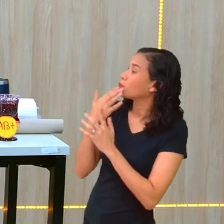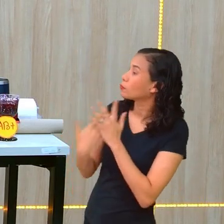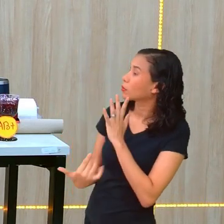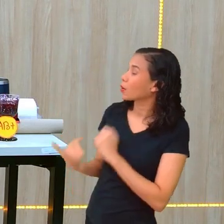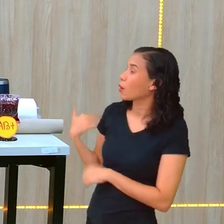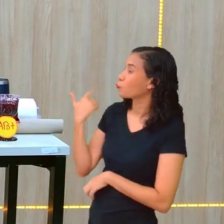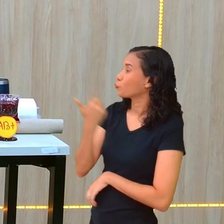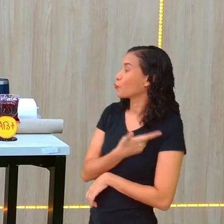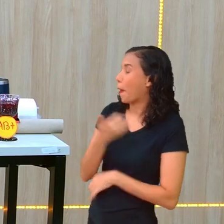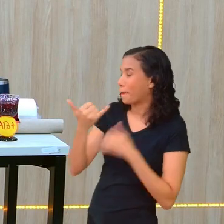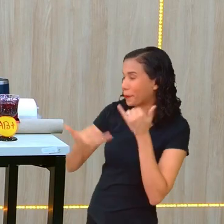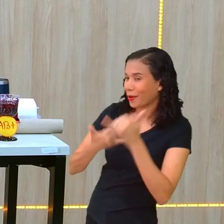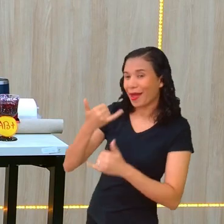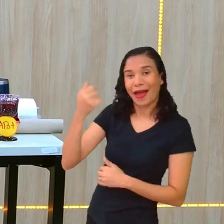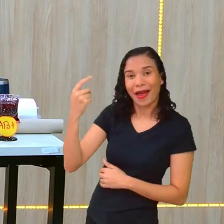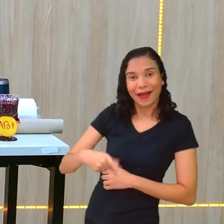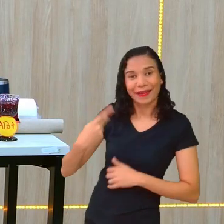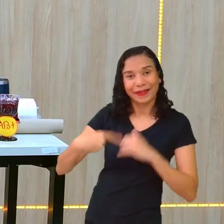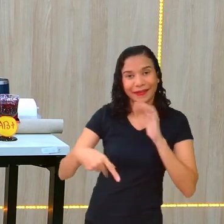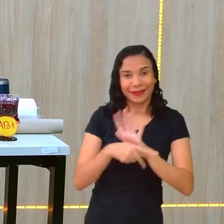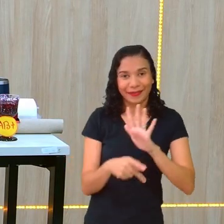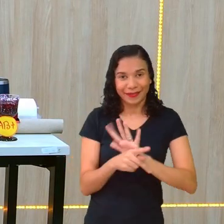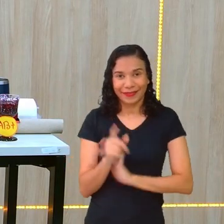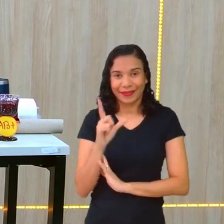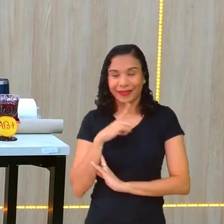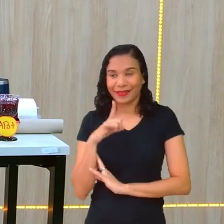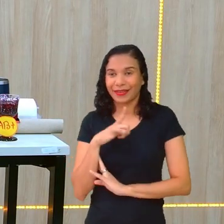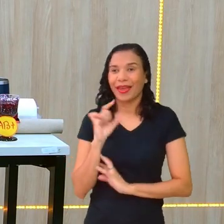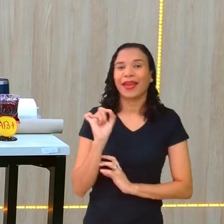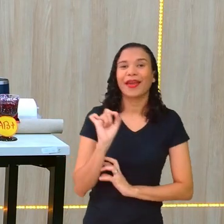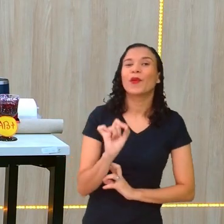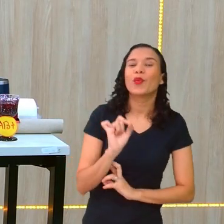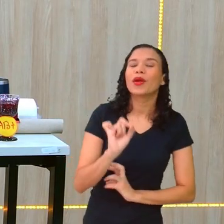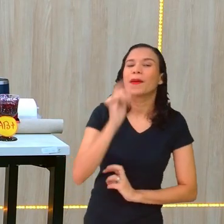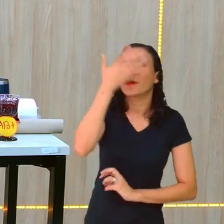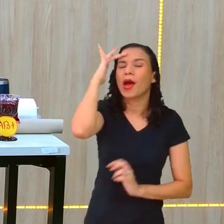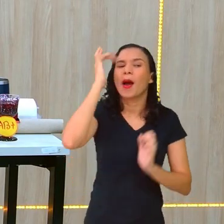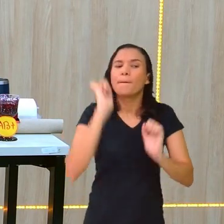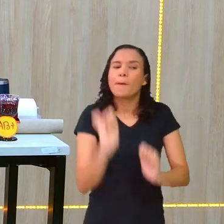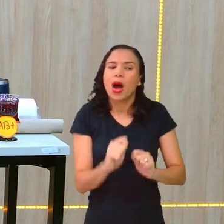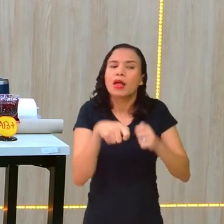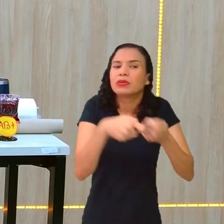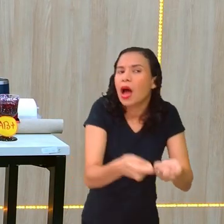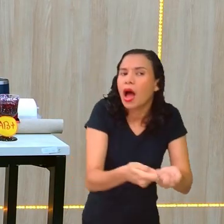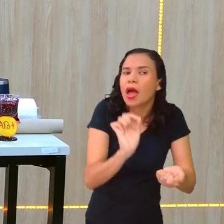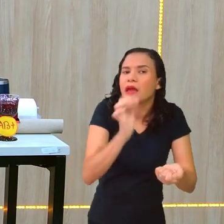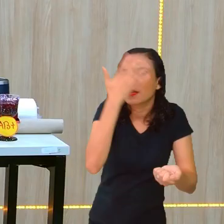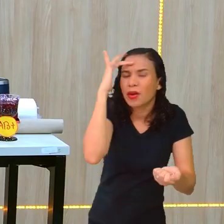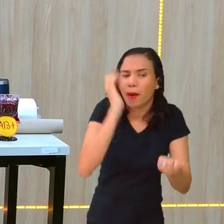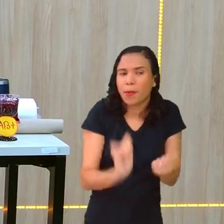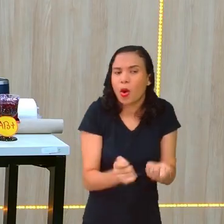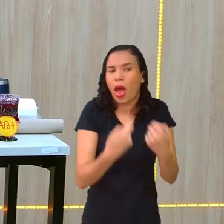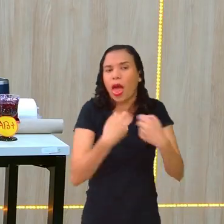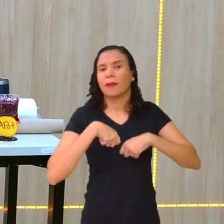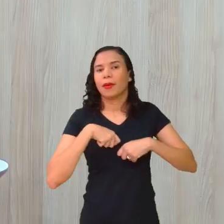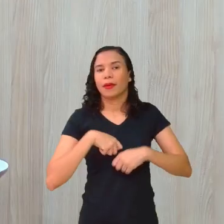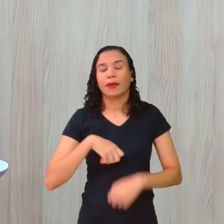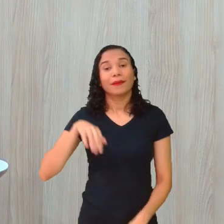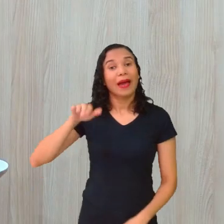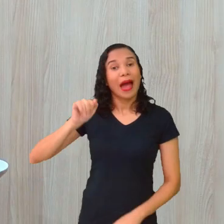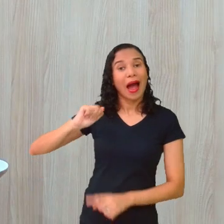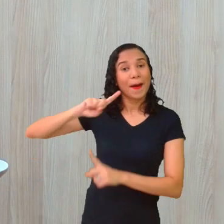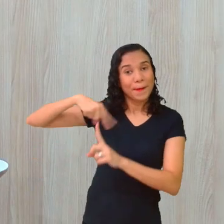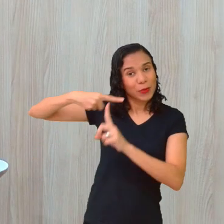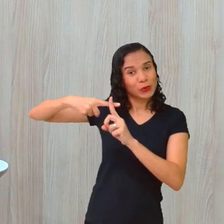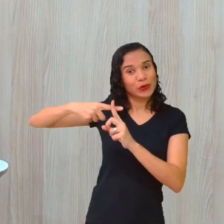gente brincar aqui, dizendo a quem você pode doar e de quem você pode receber. O meu é A